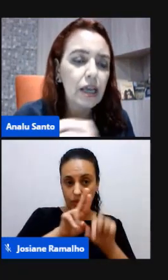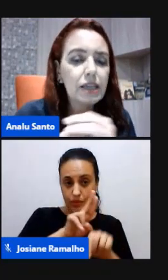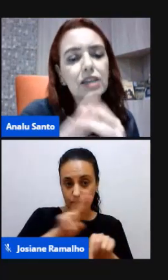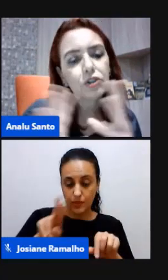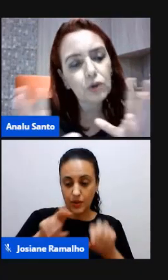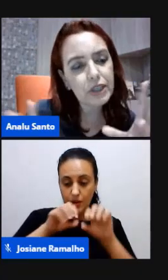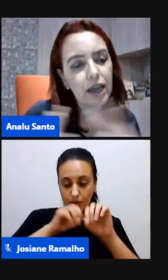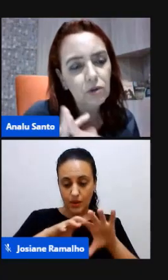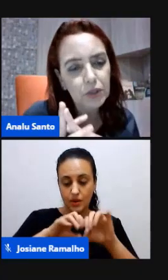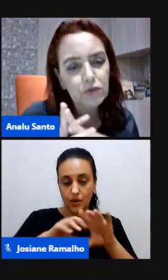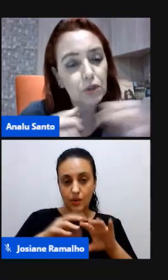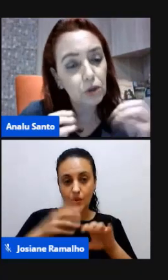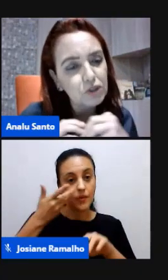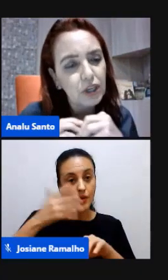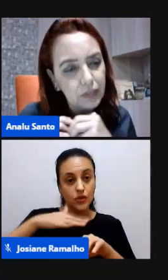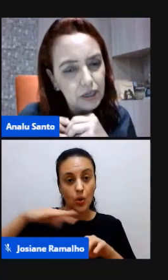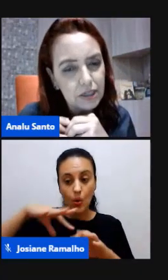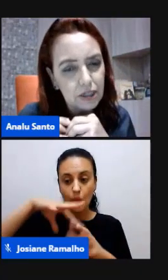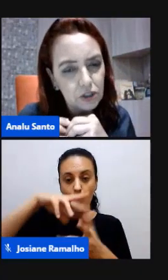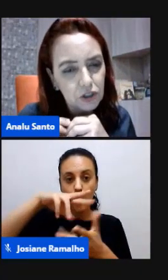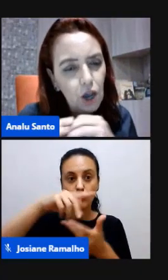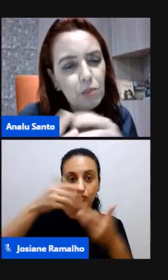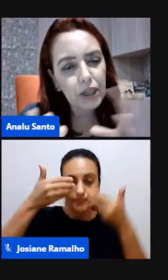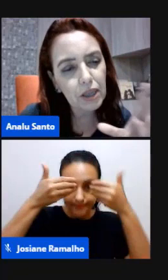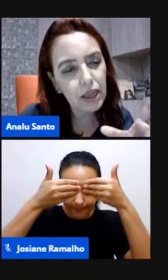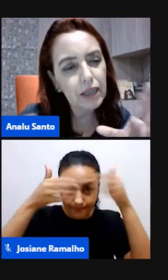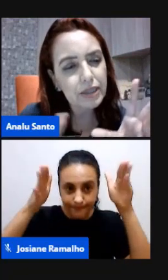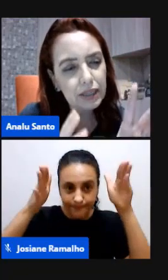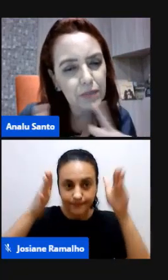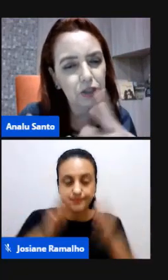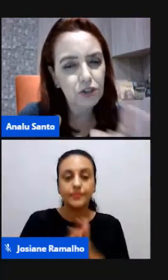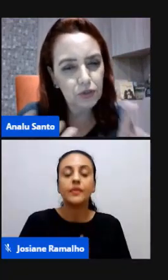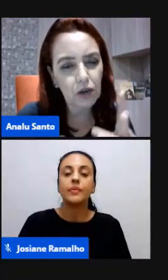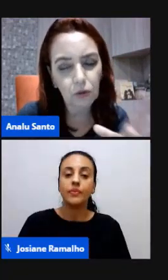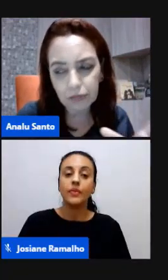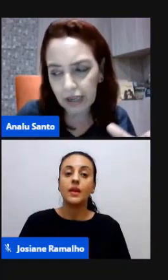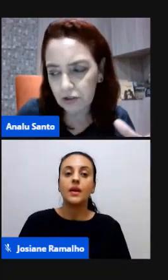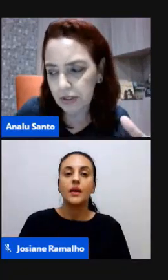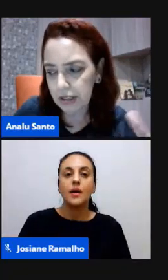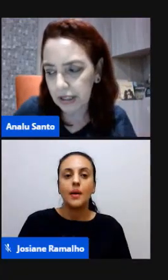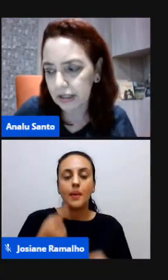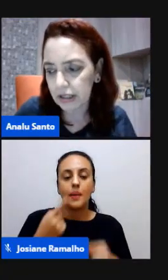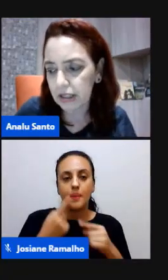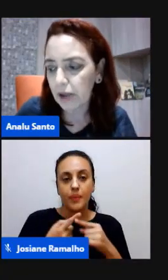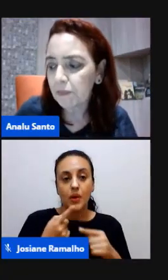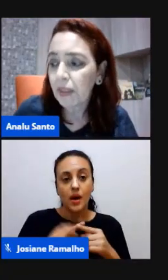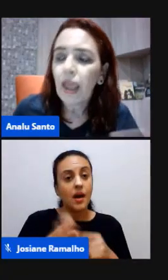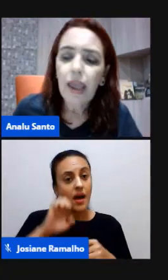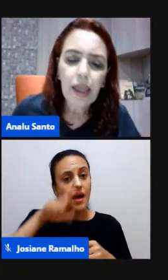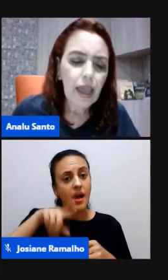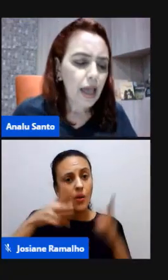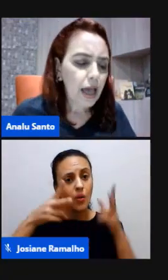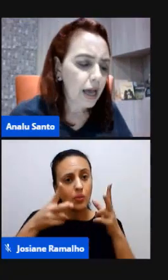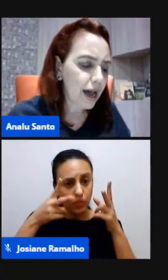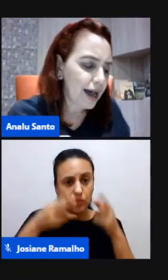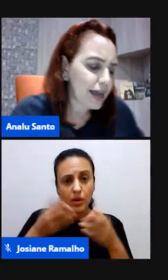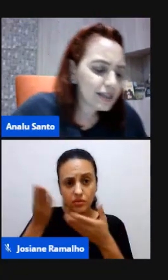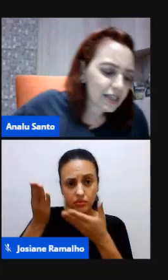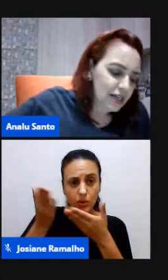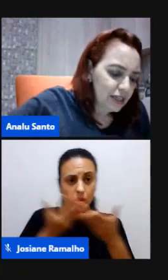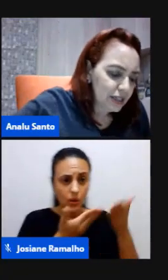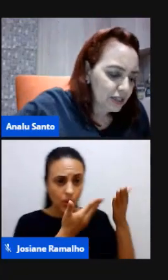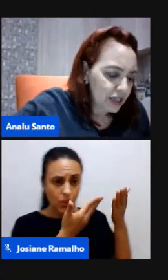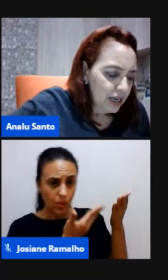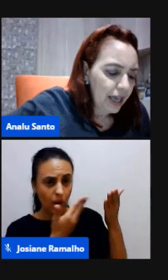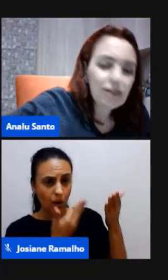abertas, e elas trouxeram isso e eu achei interessante, porque é exatamente isso que acontece com as crianças, né?